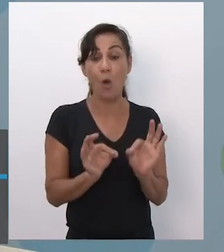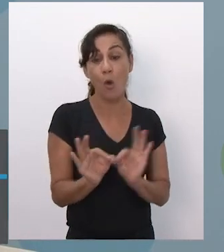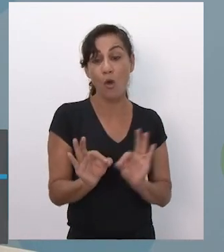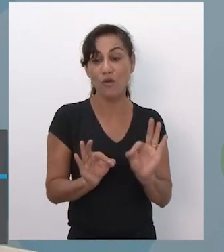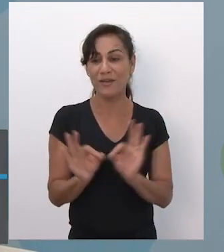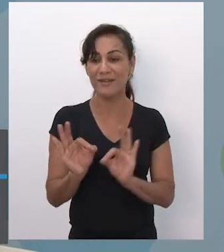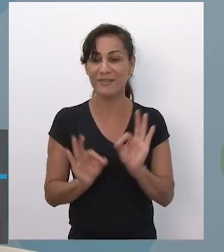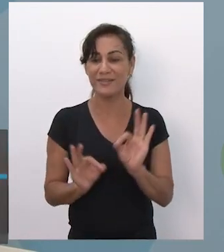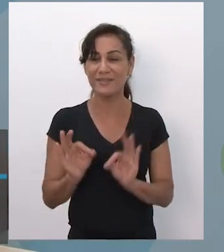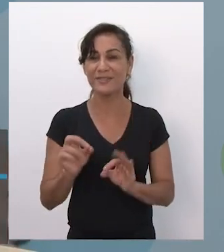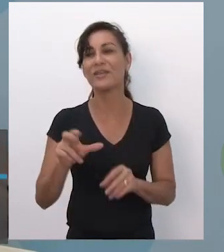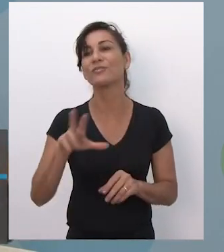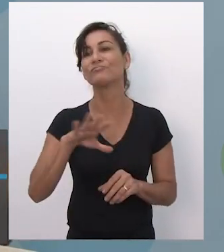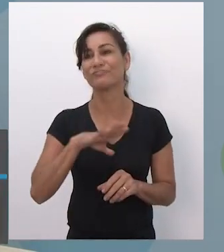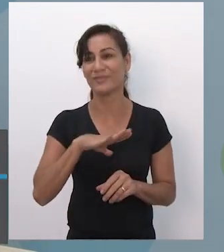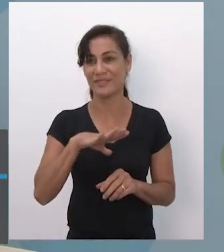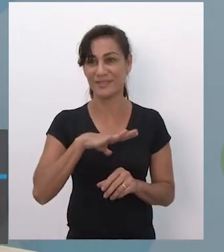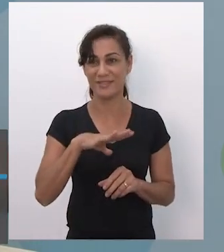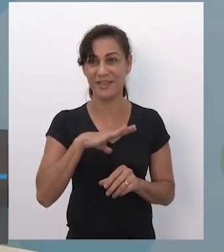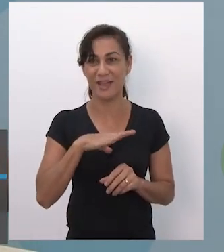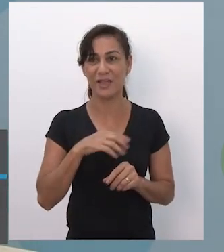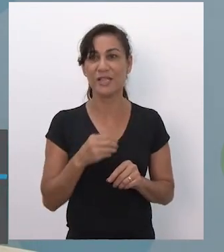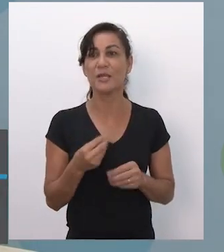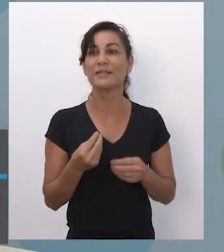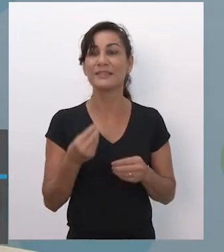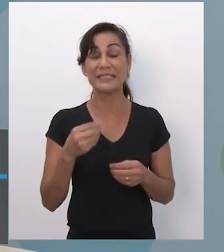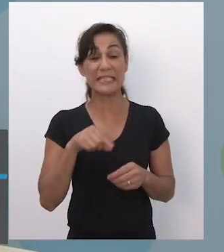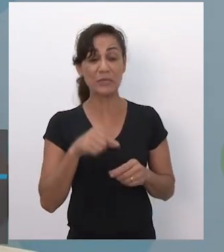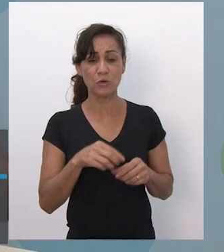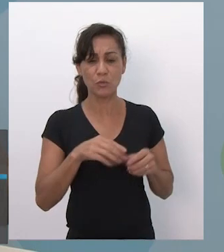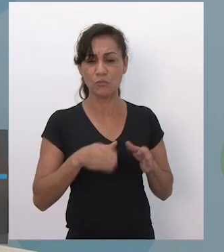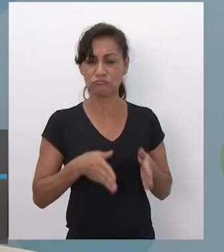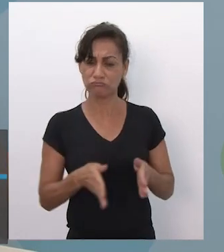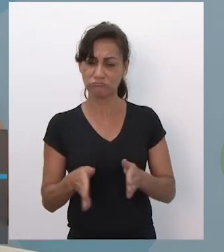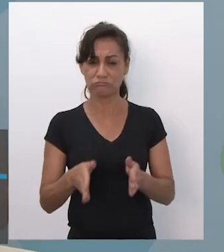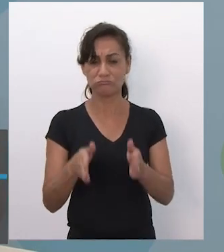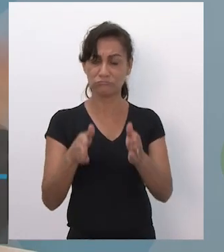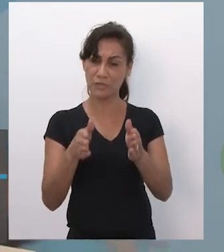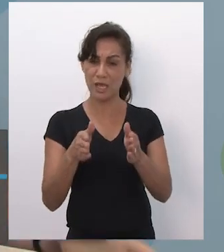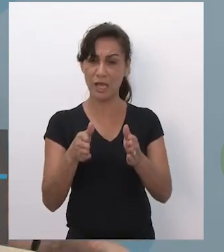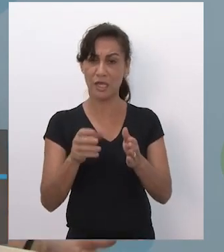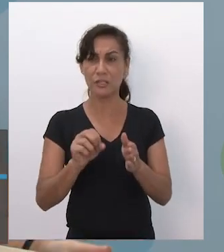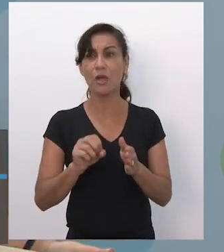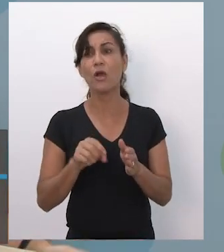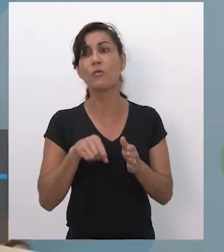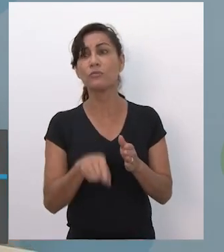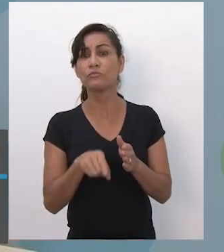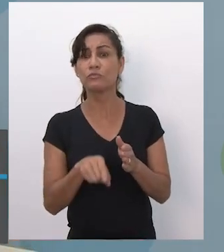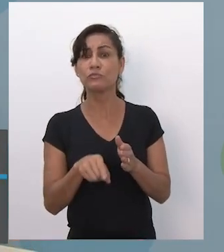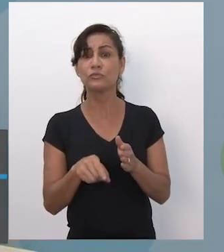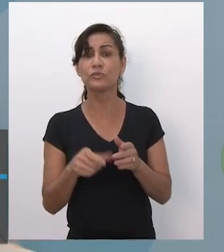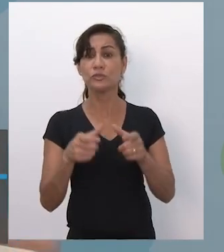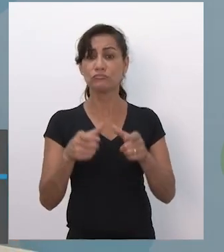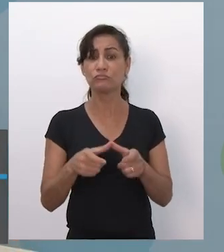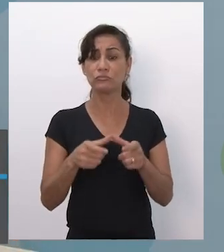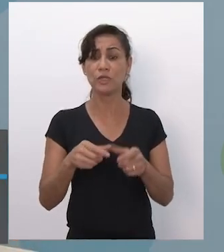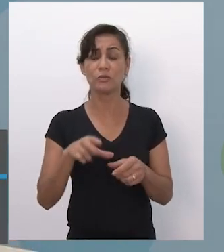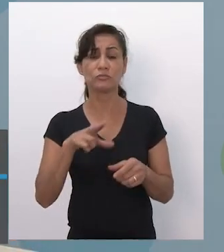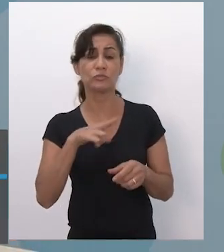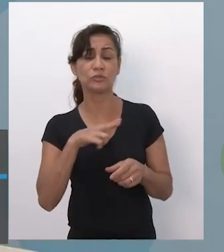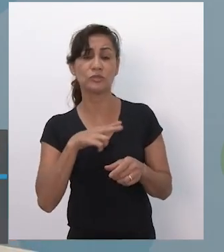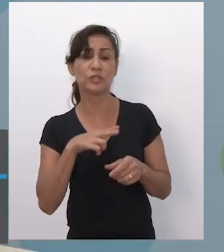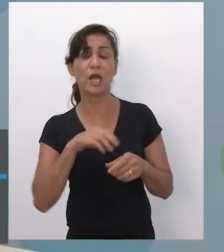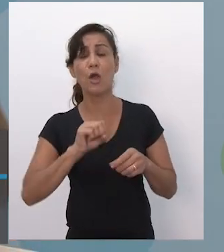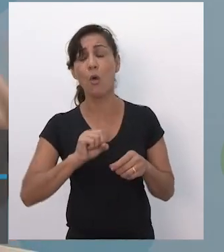exemplo, tentando entender por que uma determinada estrada, uma determinada rodovia, ela passa por um determinado município ao invés